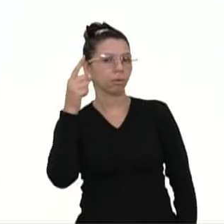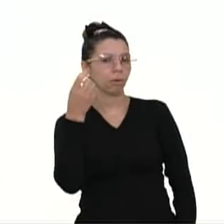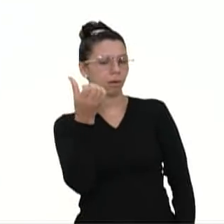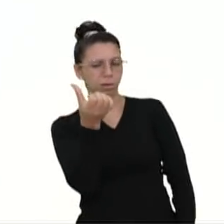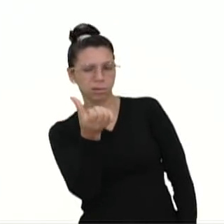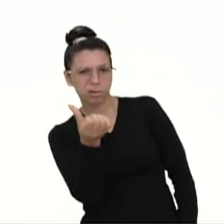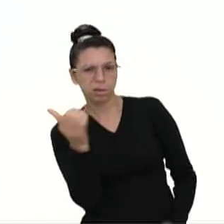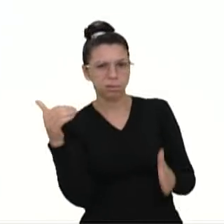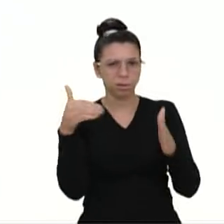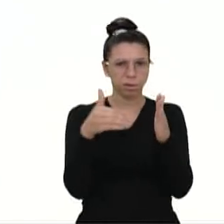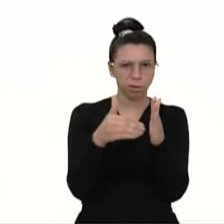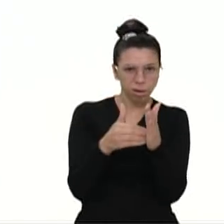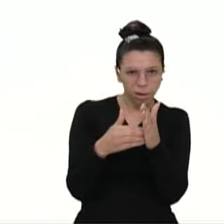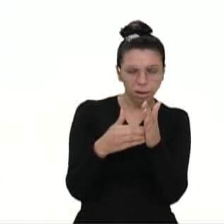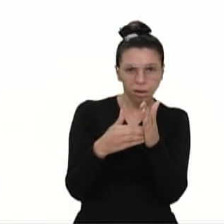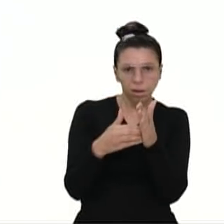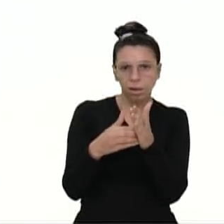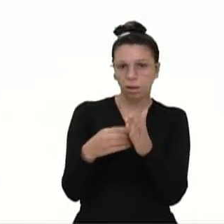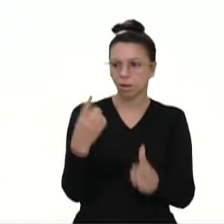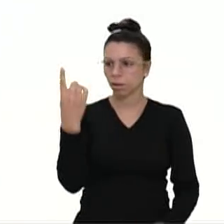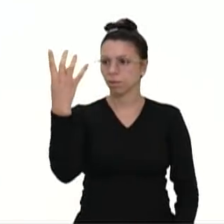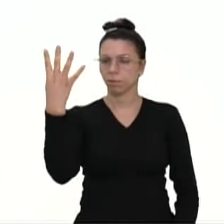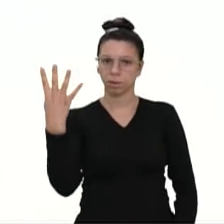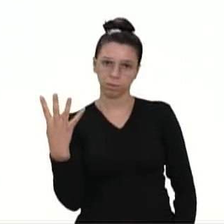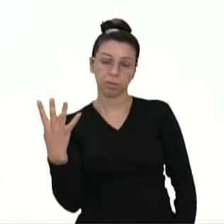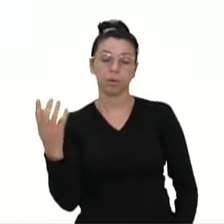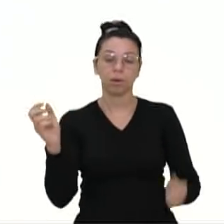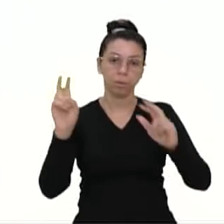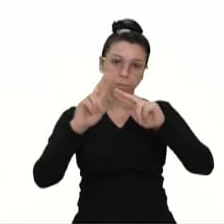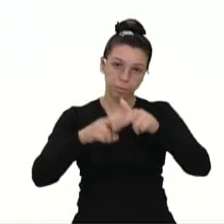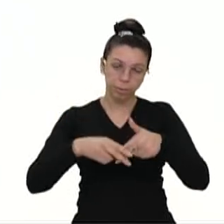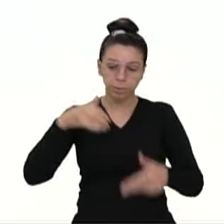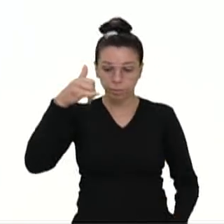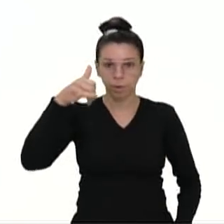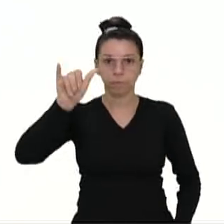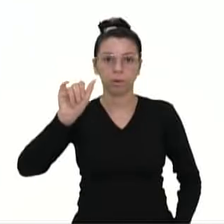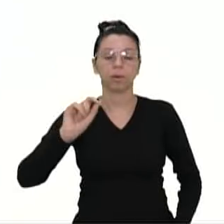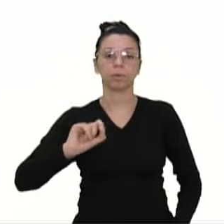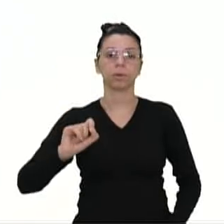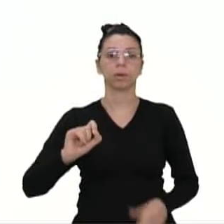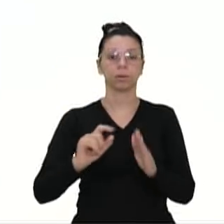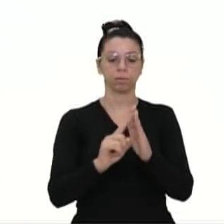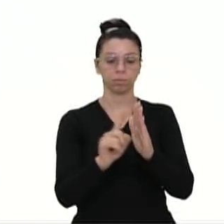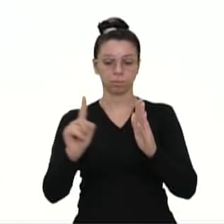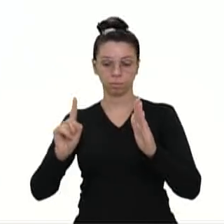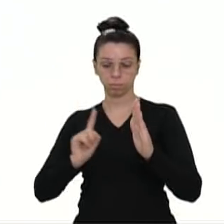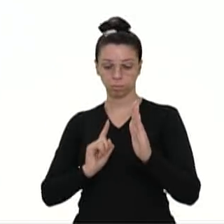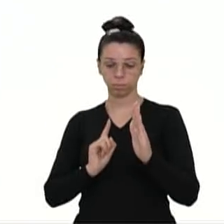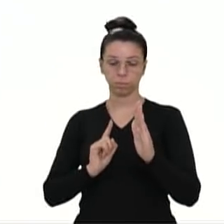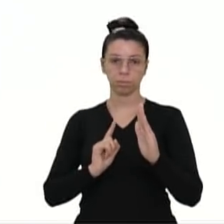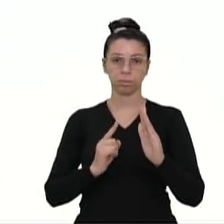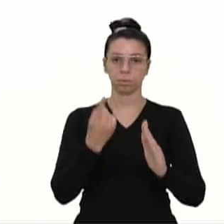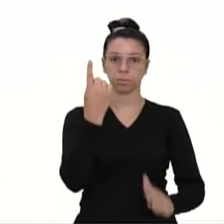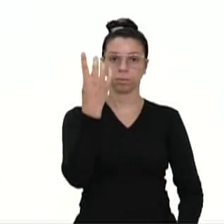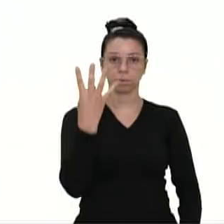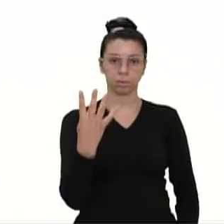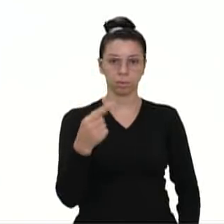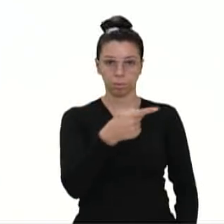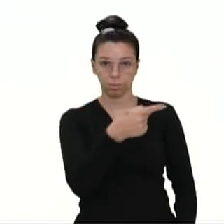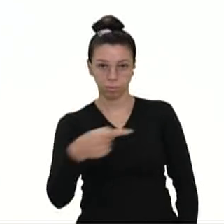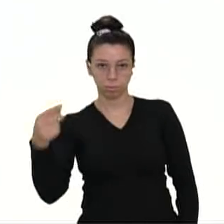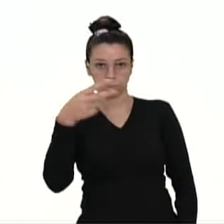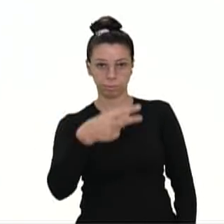até 14 dias. Por isso que as medidas de prevenção é isolamento de quem pega o vírus, isolamento de 14 dias, 2